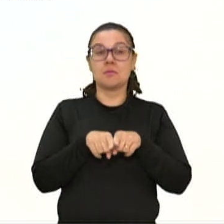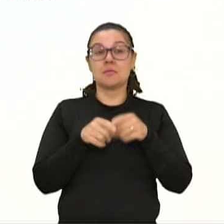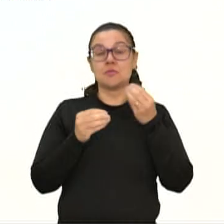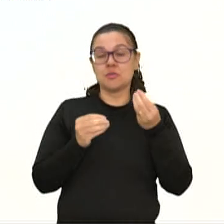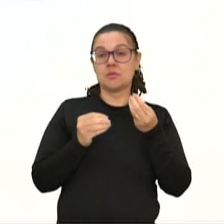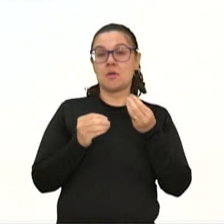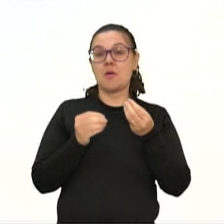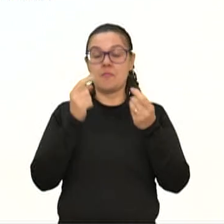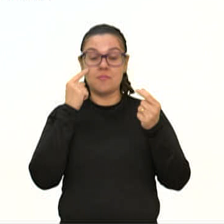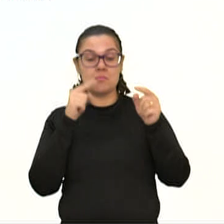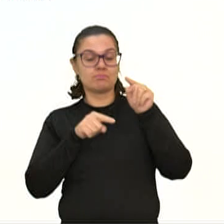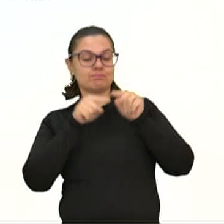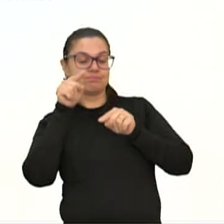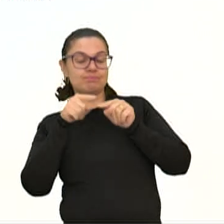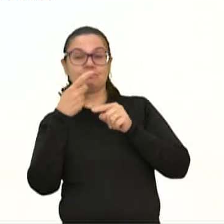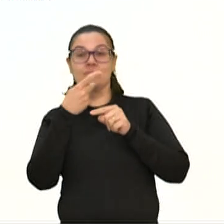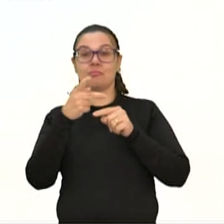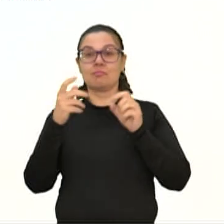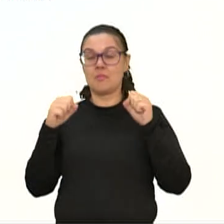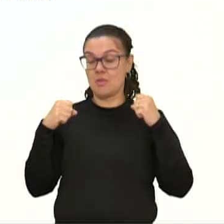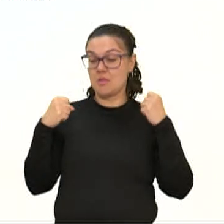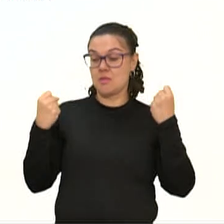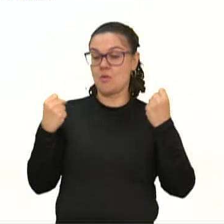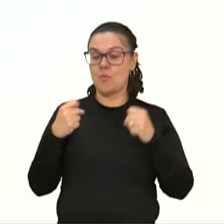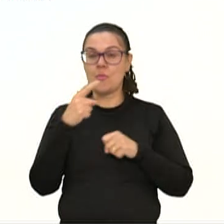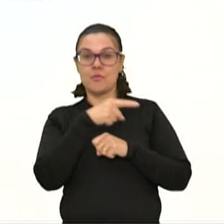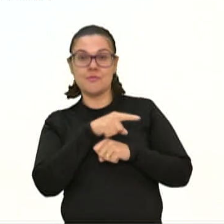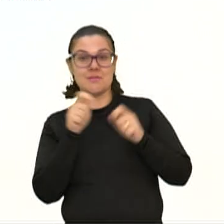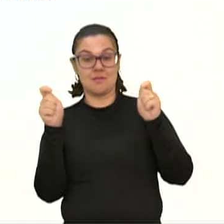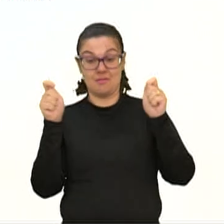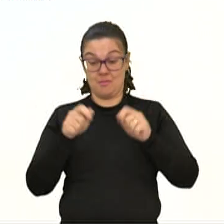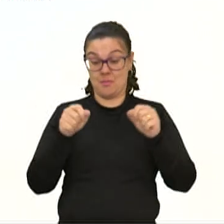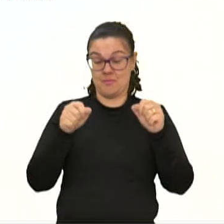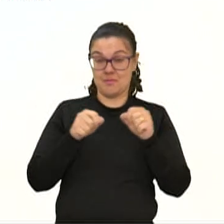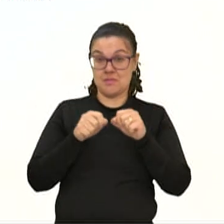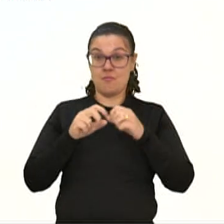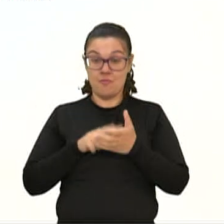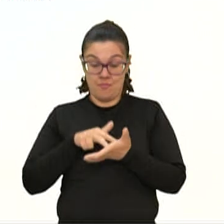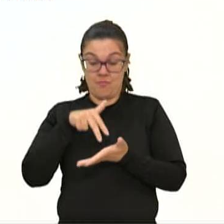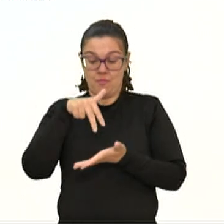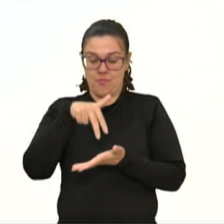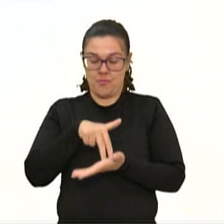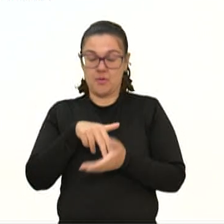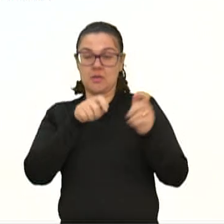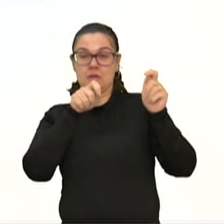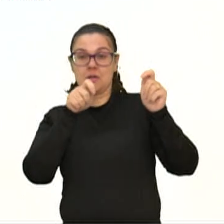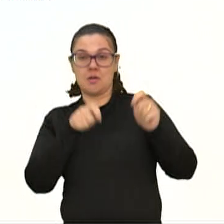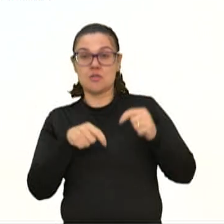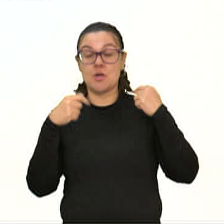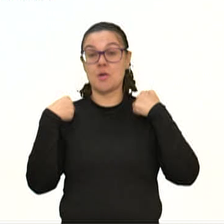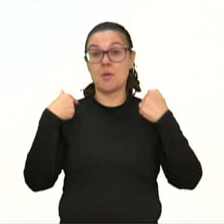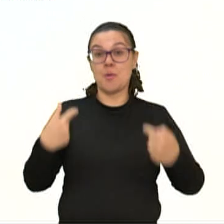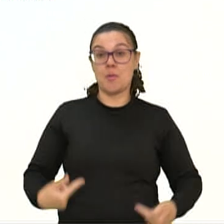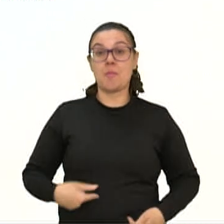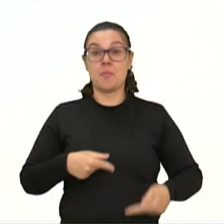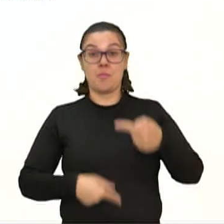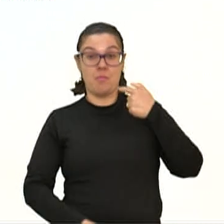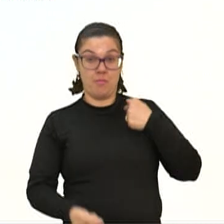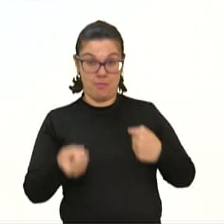realidade, medir o seu condicionamento, as suas capacidades físicas, as suas aptidões biológicas